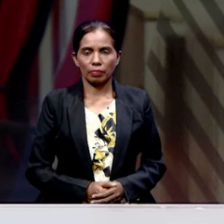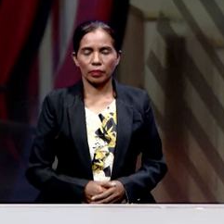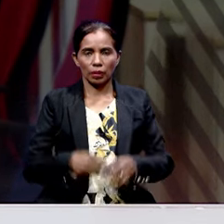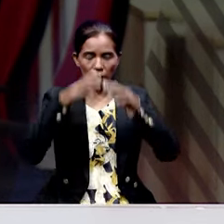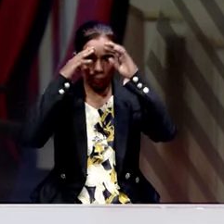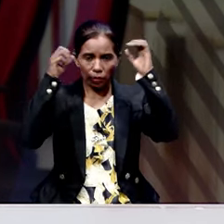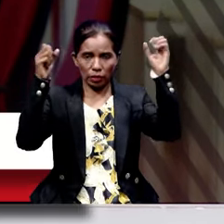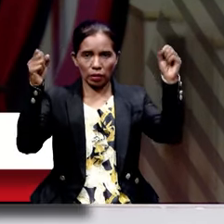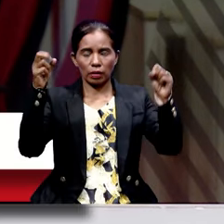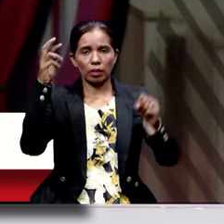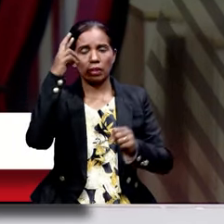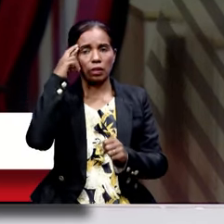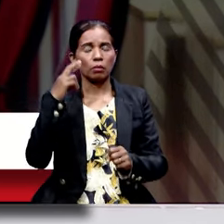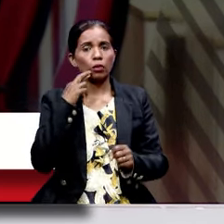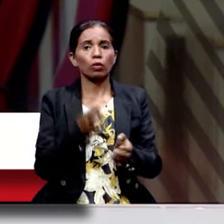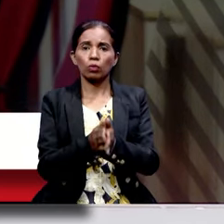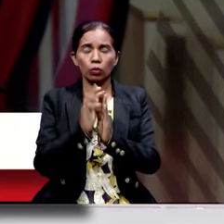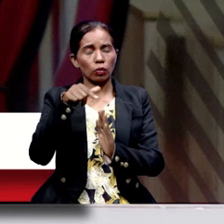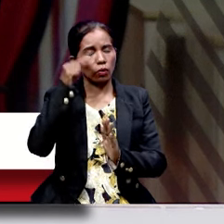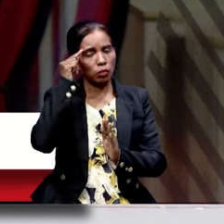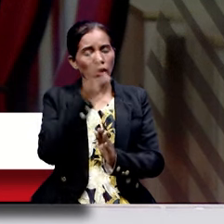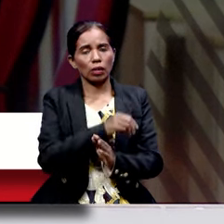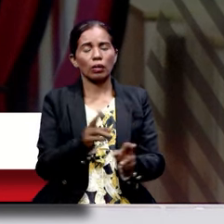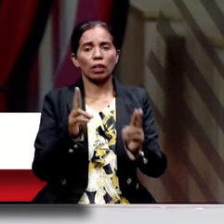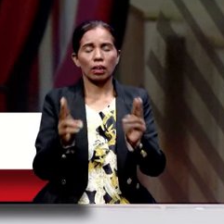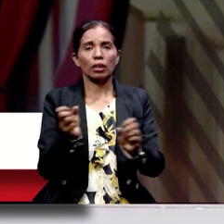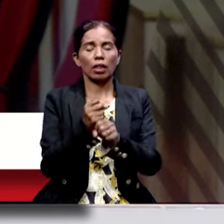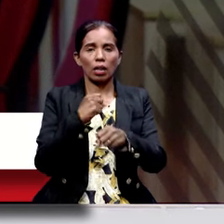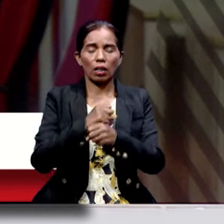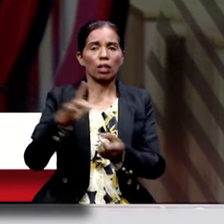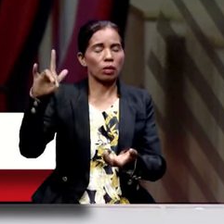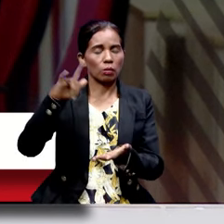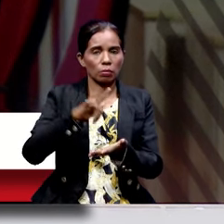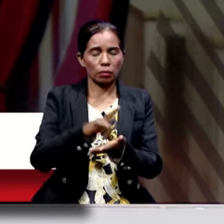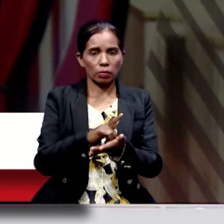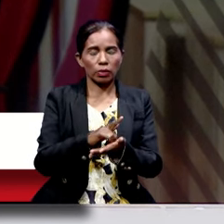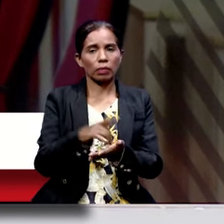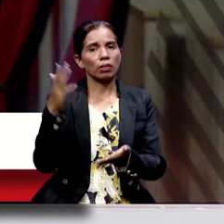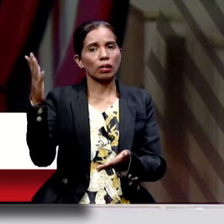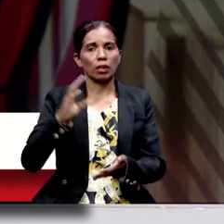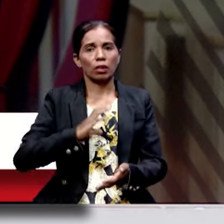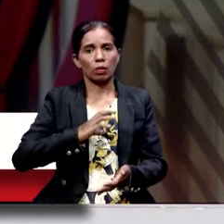Presidente da República Russa, o governo acelera o processo de construção do aeroporto internacional Nicolau Lobato-Comoro.